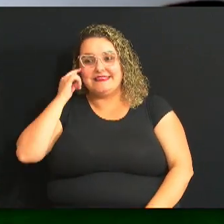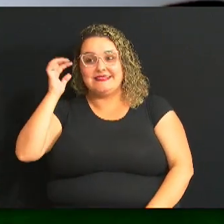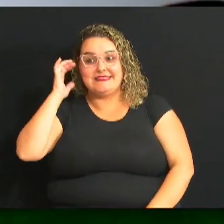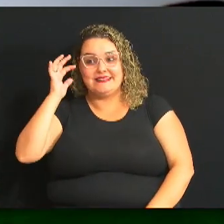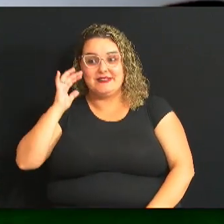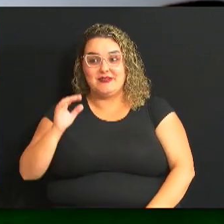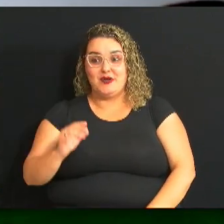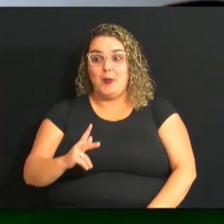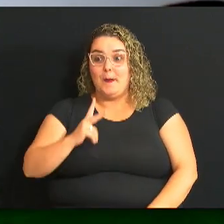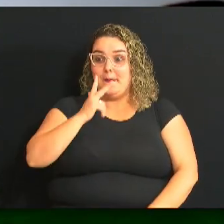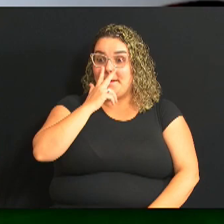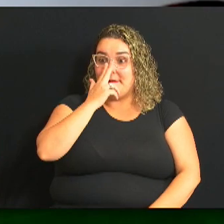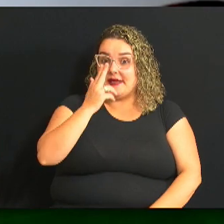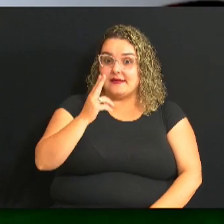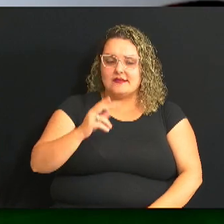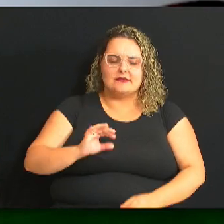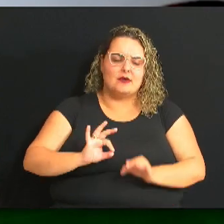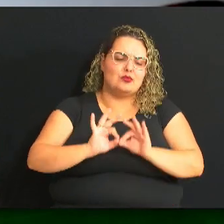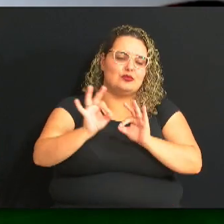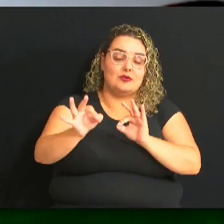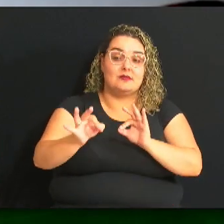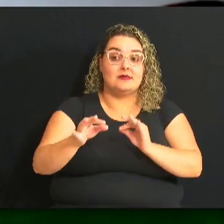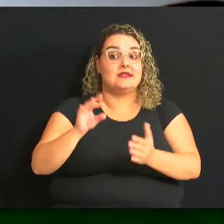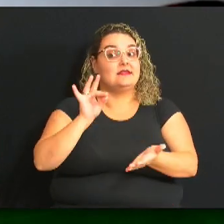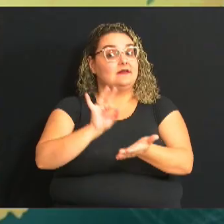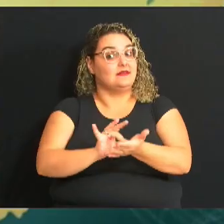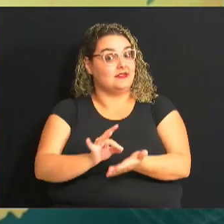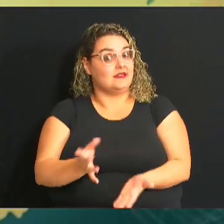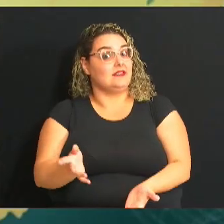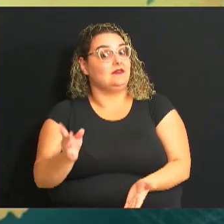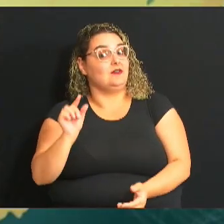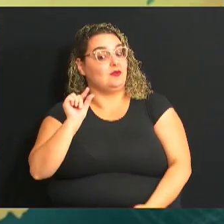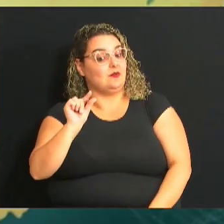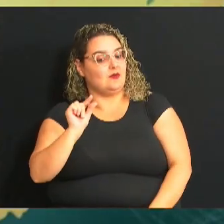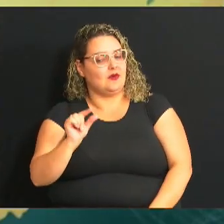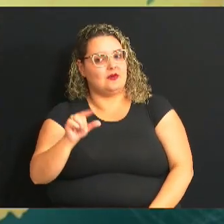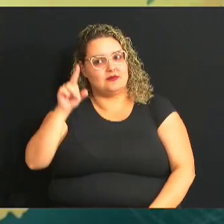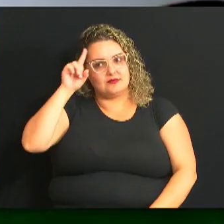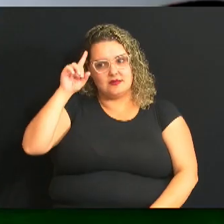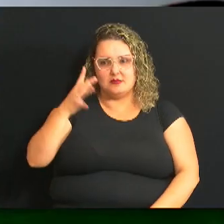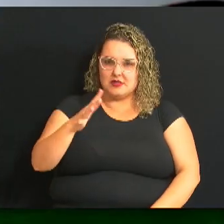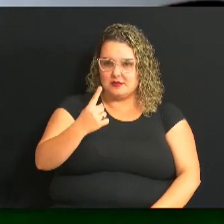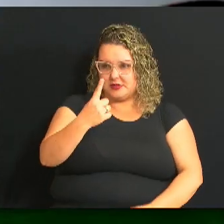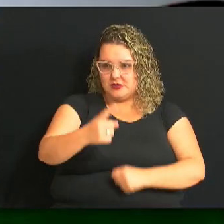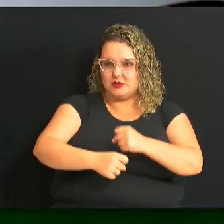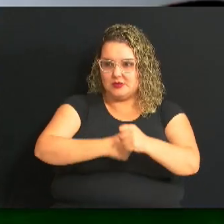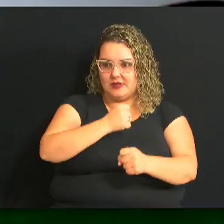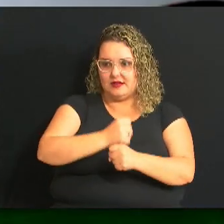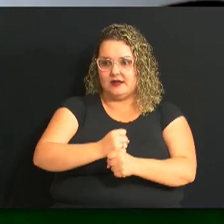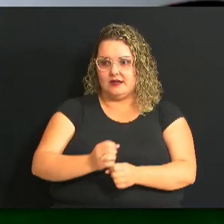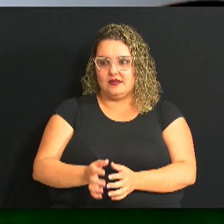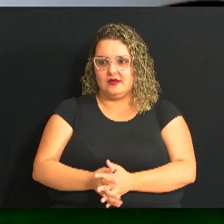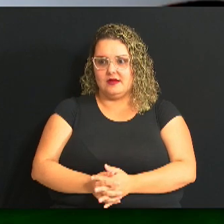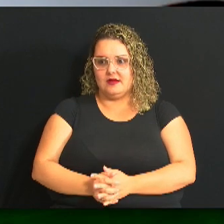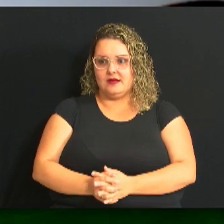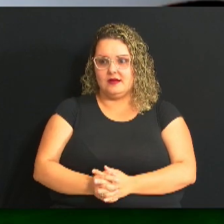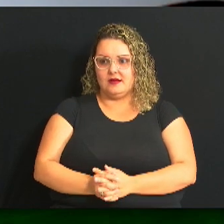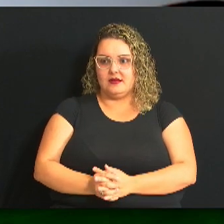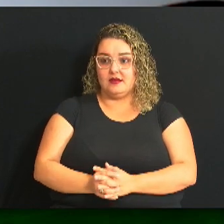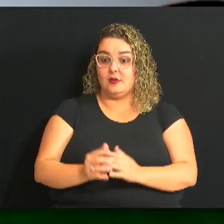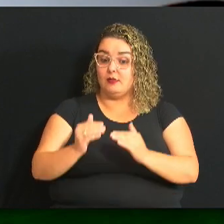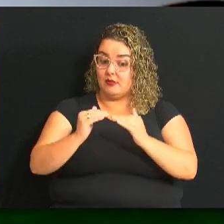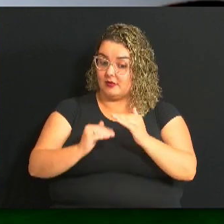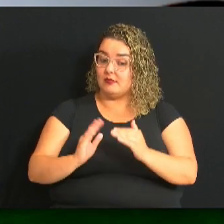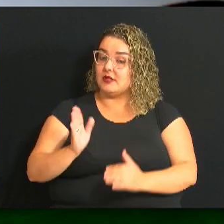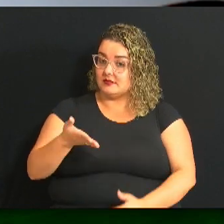falta muito tempo, mas na verdade falta pouco. É mais ou menos um ano, né? É um pouco menos já.